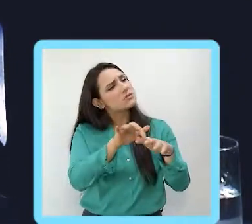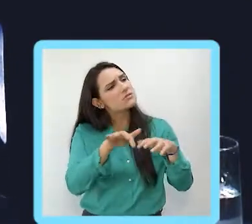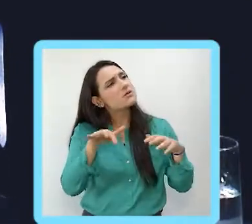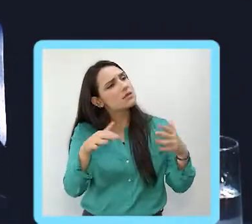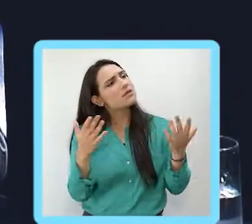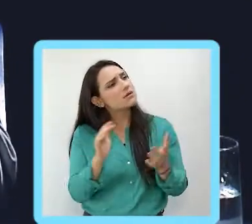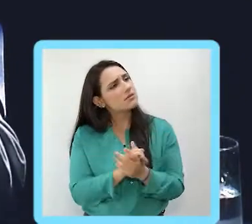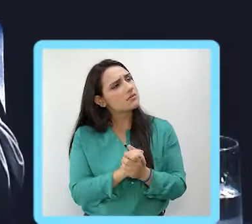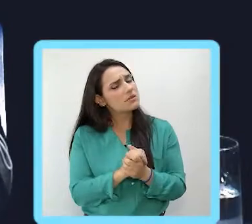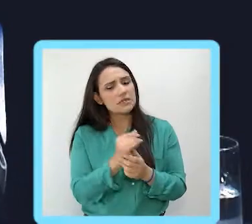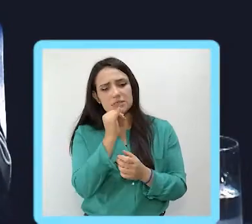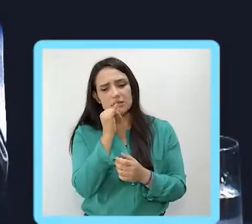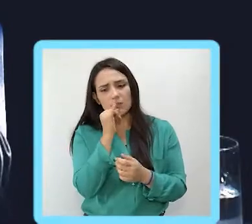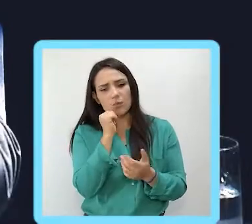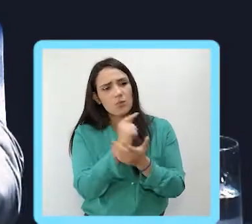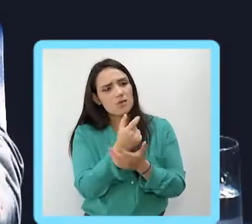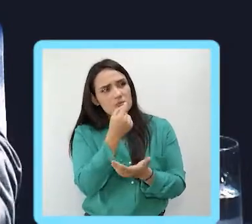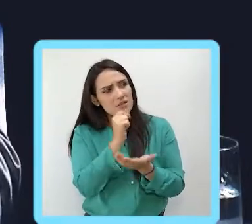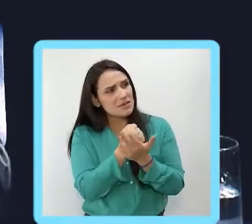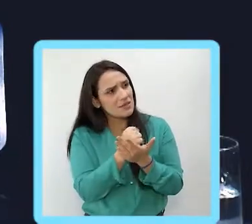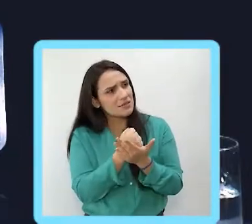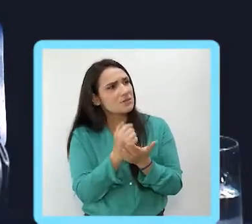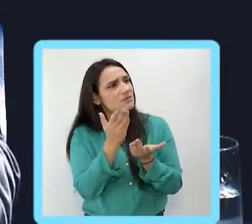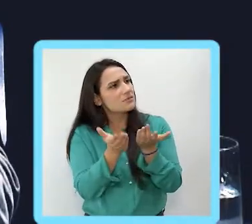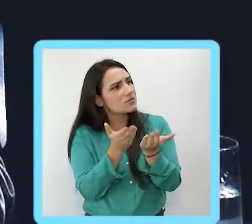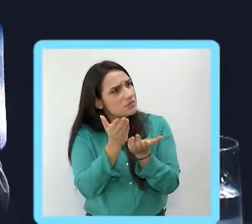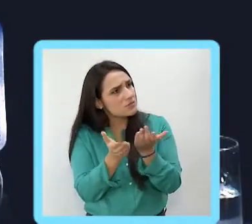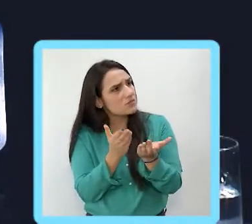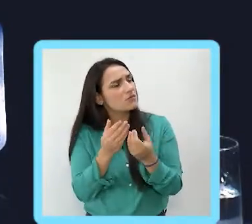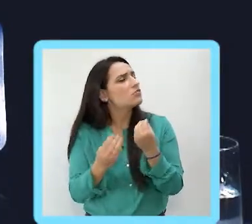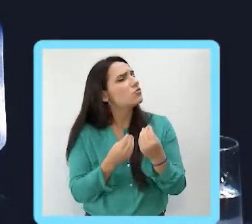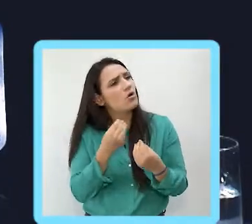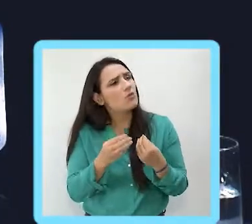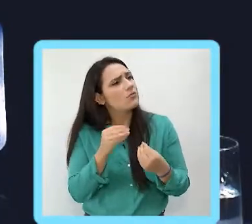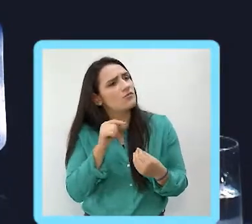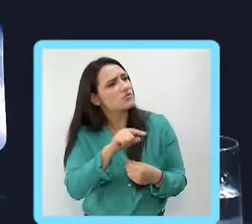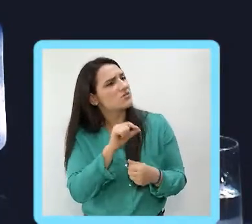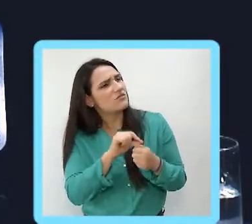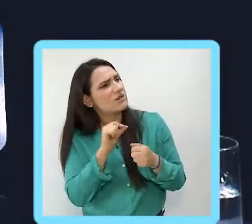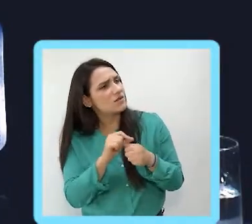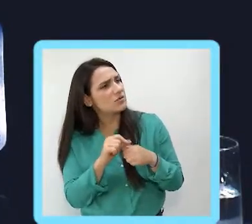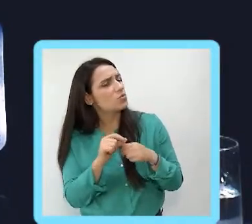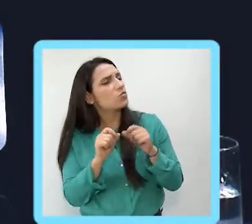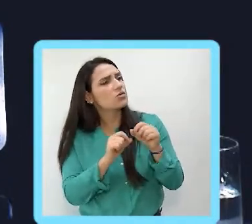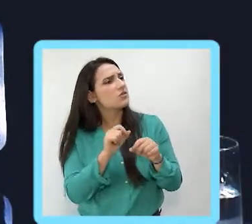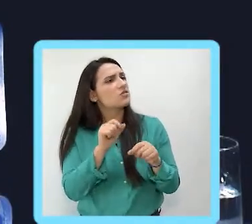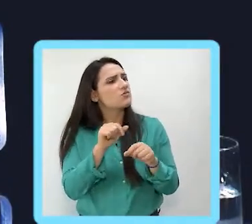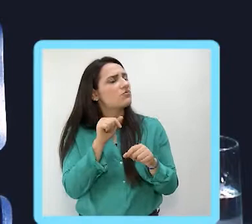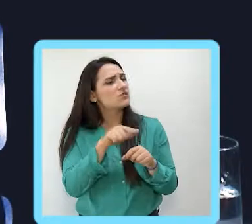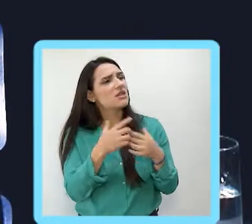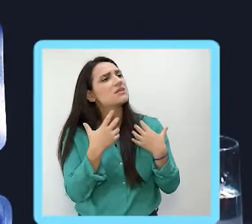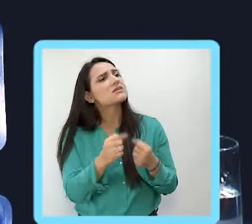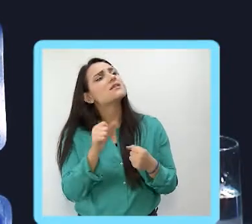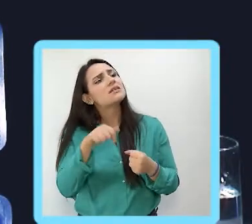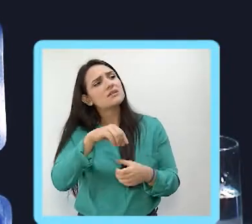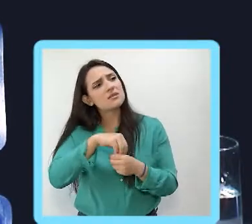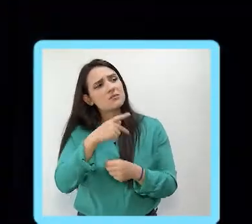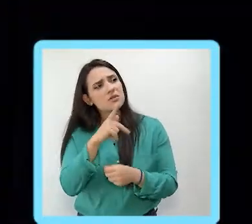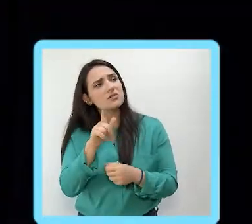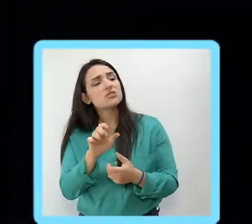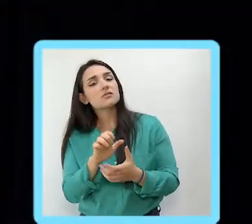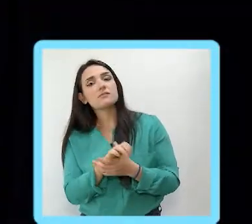gente, a questão de acesso a medicamentos caros, a tratamentos, né? Que linha que a Procuradoria-Geral do Estado tem adotado